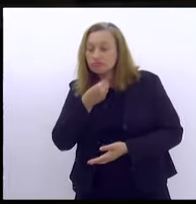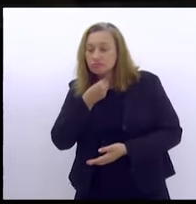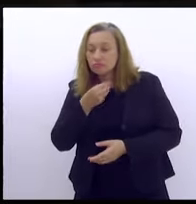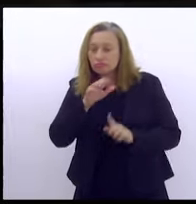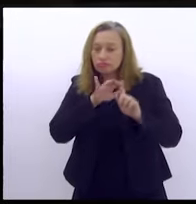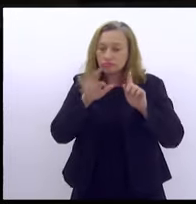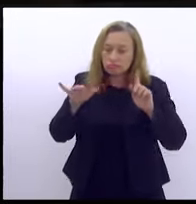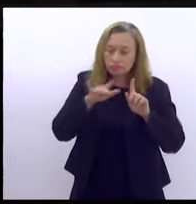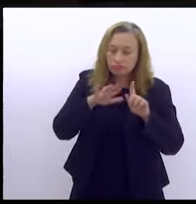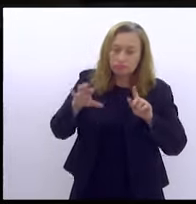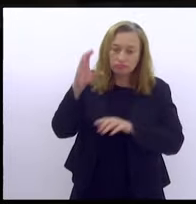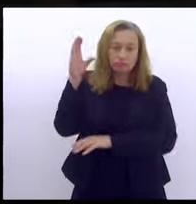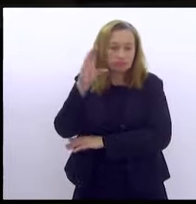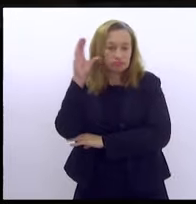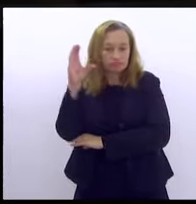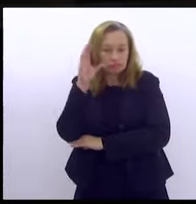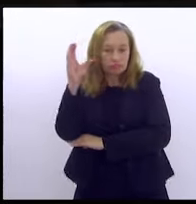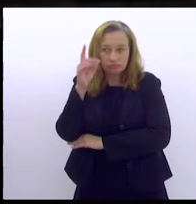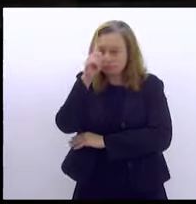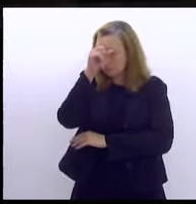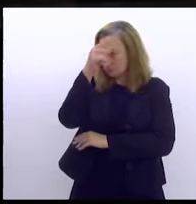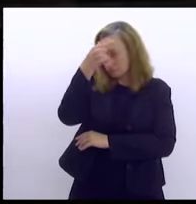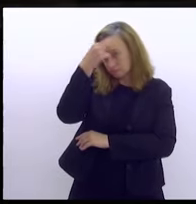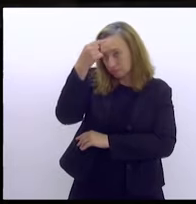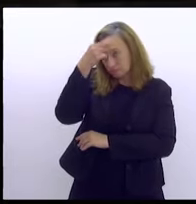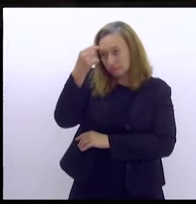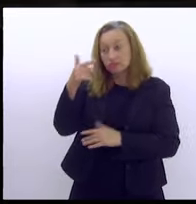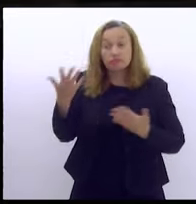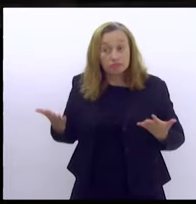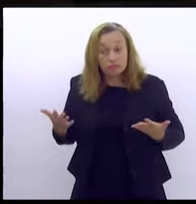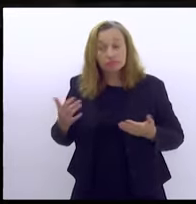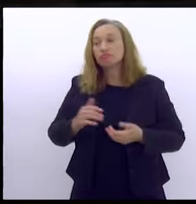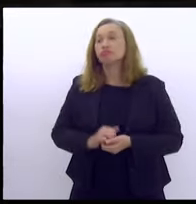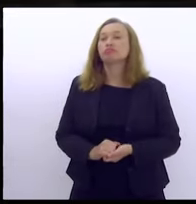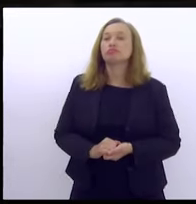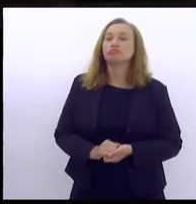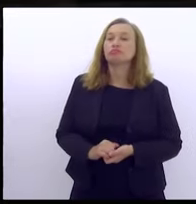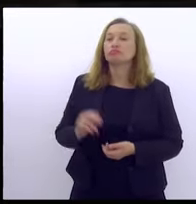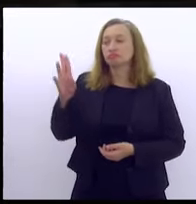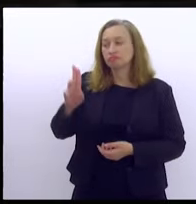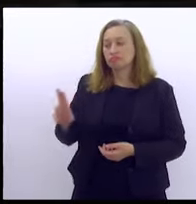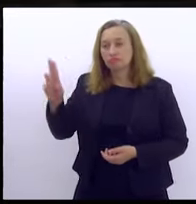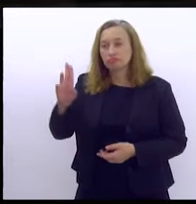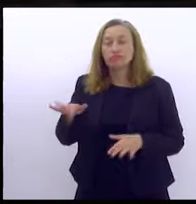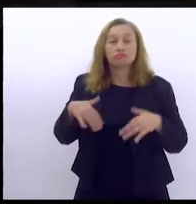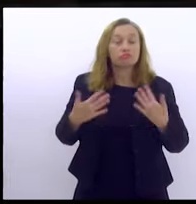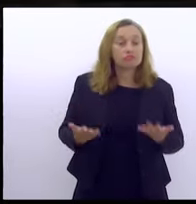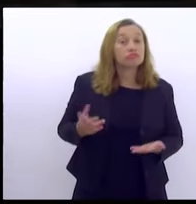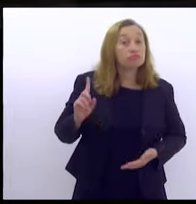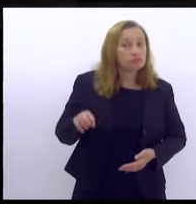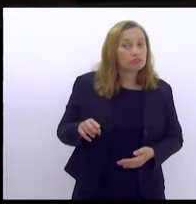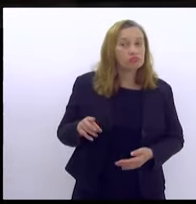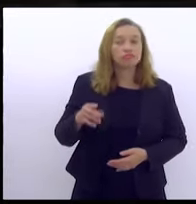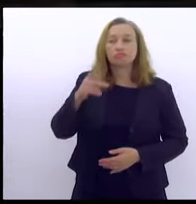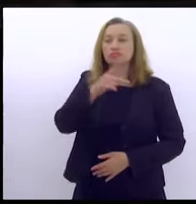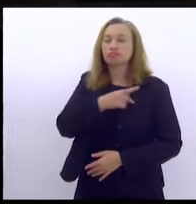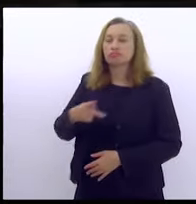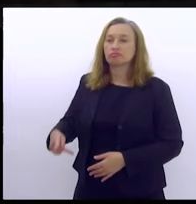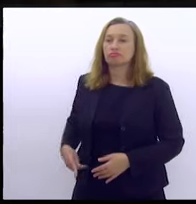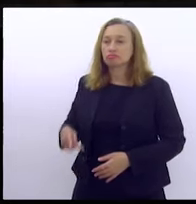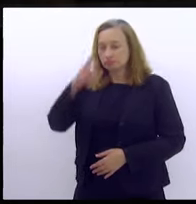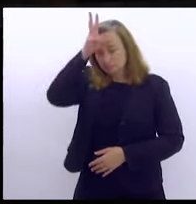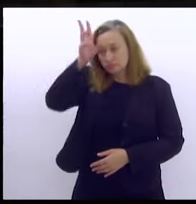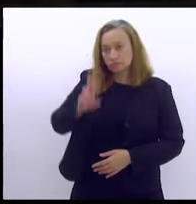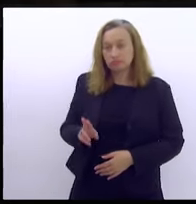que é que diz a ciência, o que é que diz a academia de ciências, o que é que dizem as universidades. Então é isso, presidenta Ju. Passei